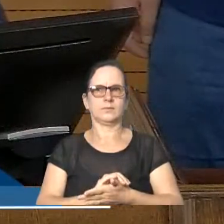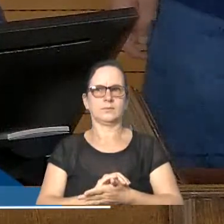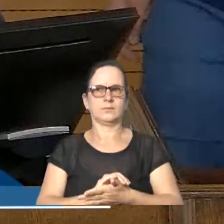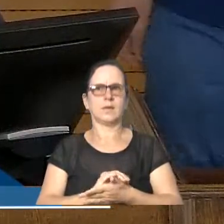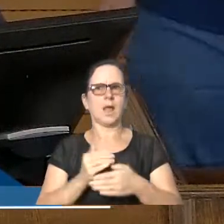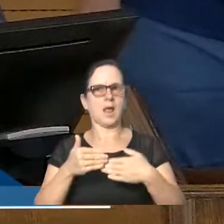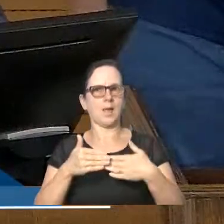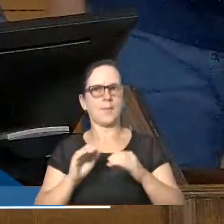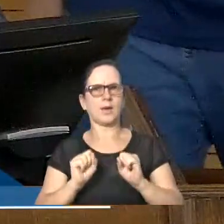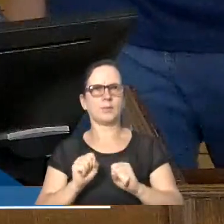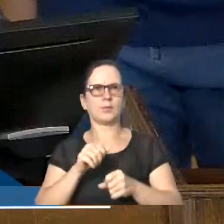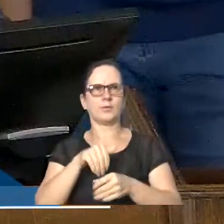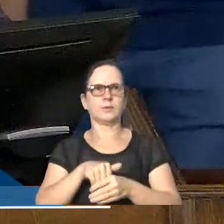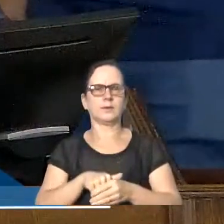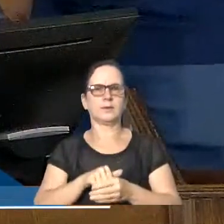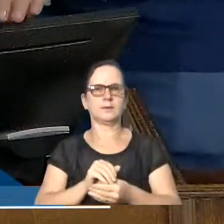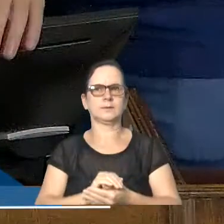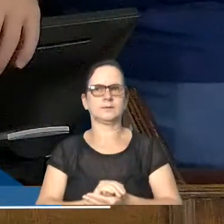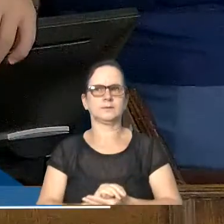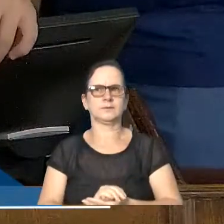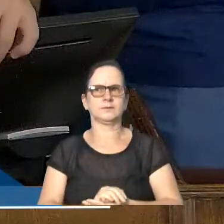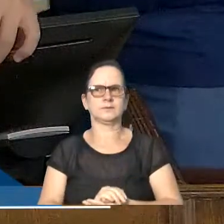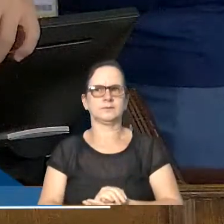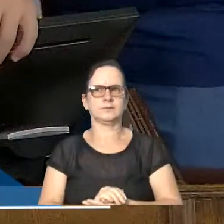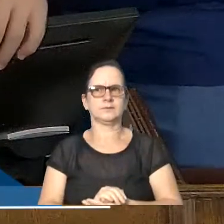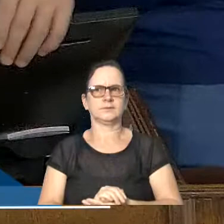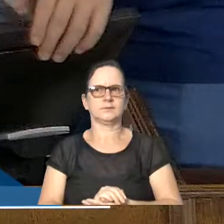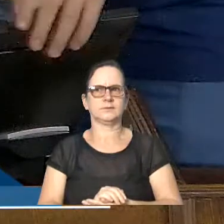Está aberta a votação.